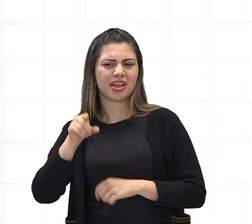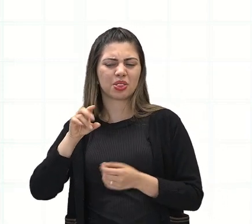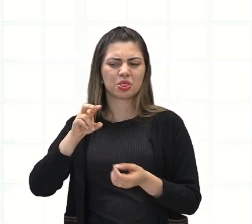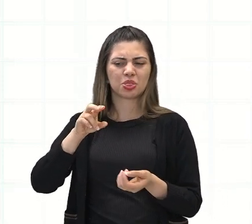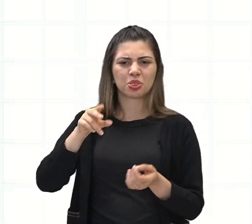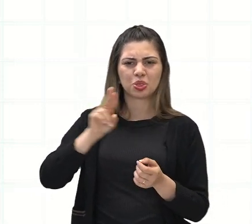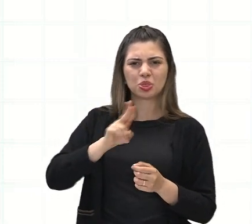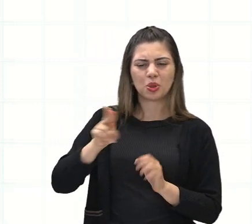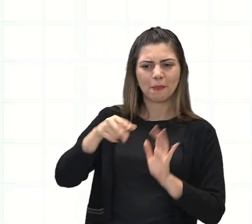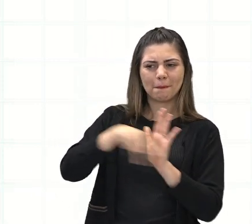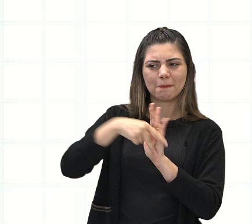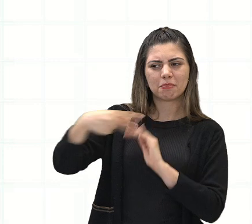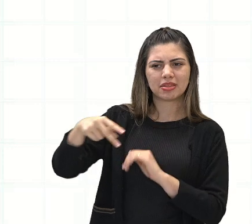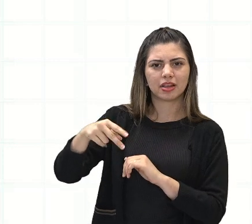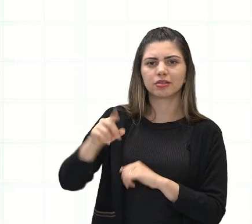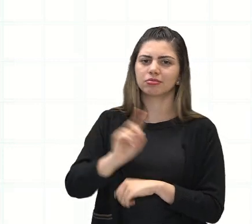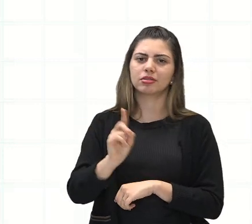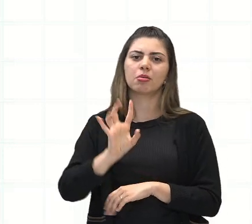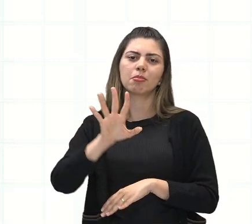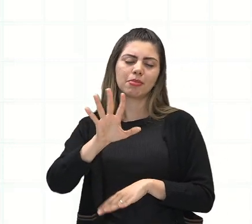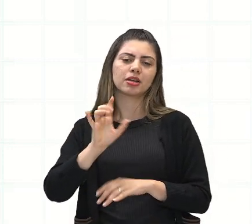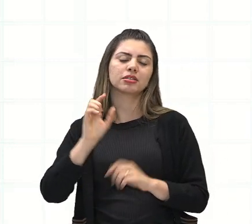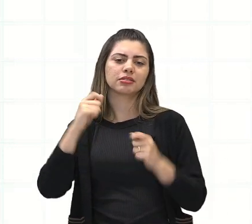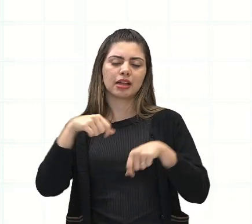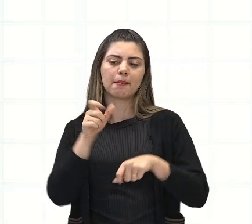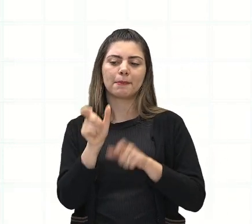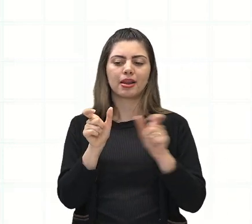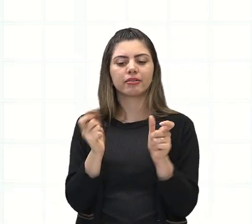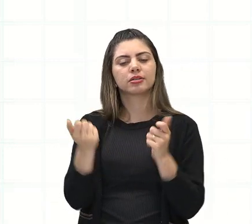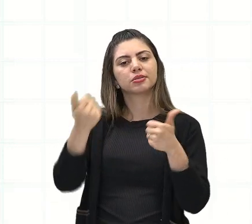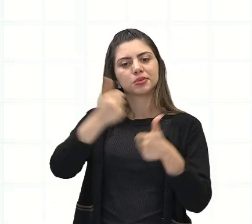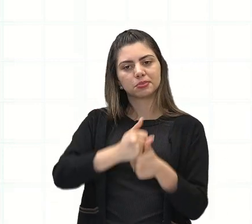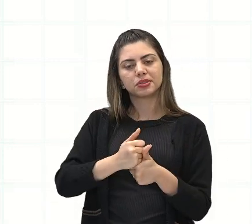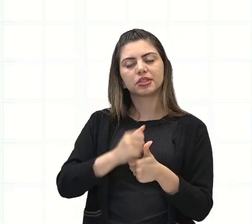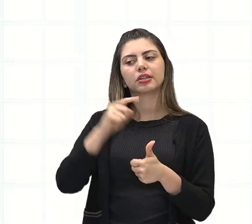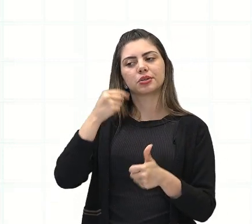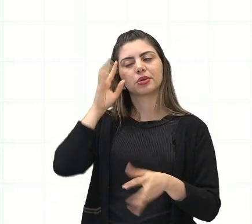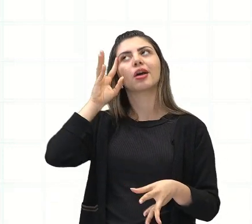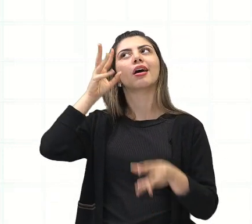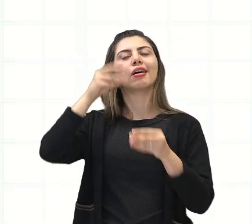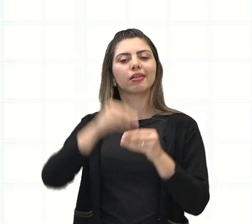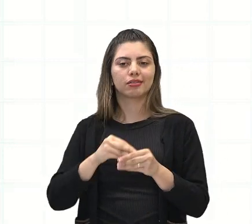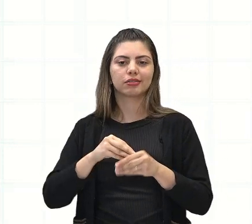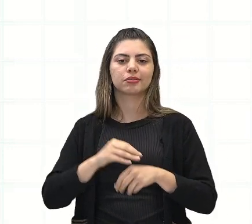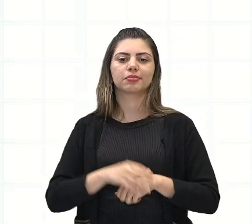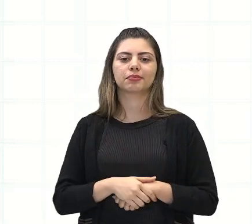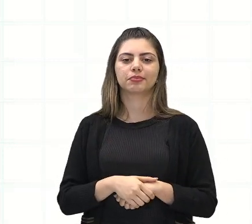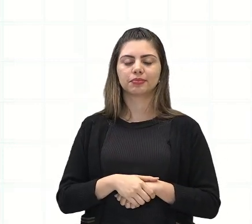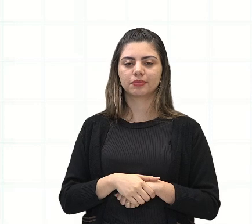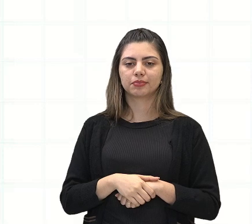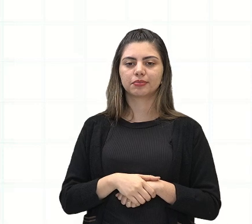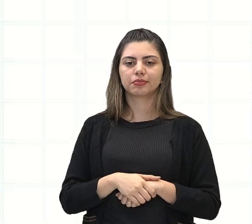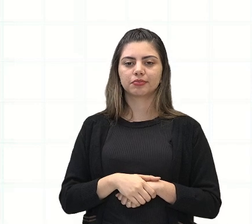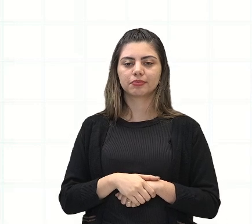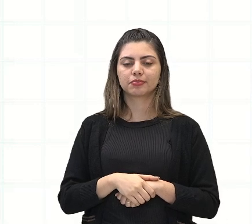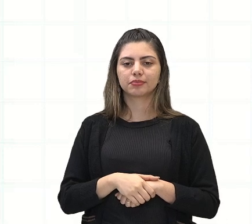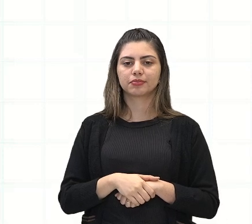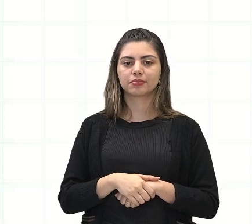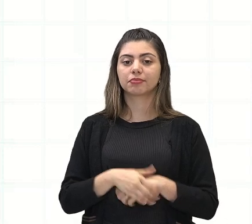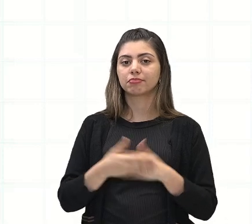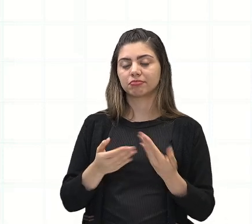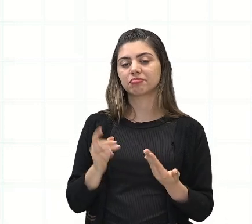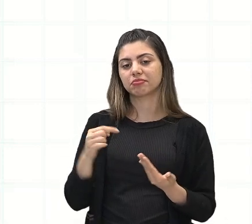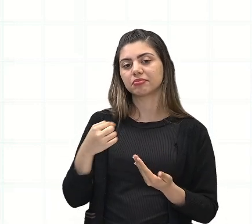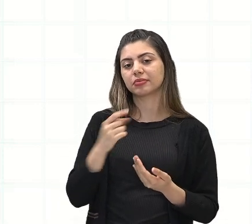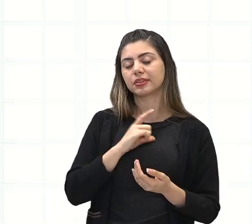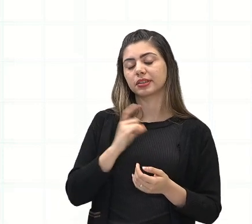saber, né? Mesmo que esses objetos não tenham literalmente pés ou braços, mas sim pernas ou apoios, como a gente